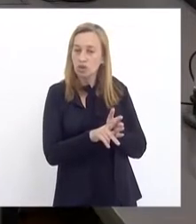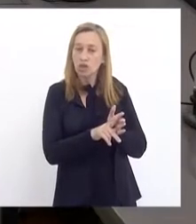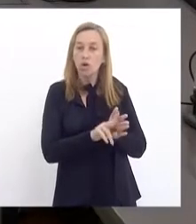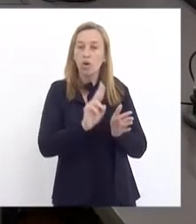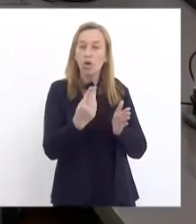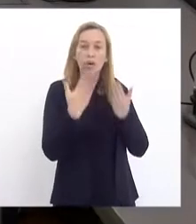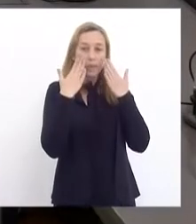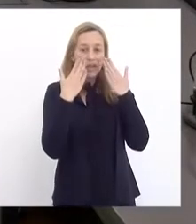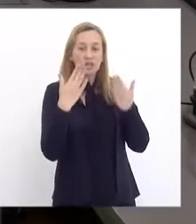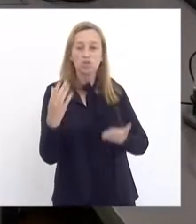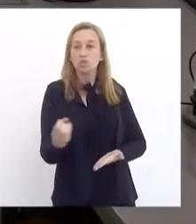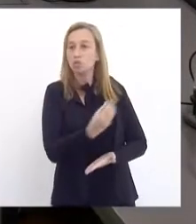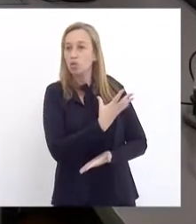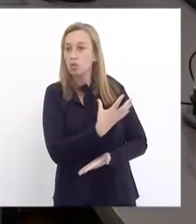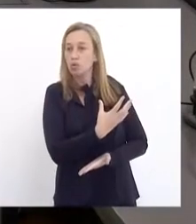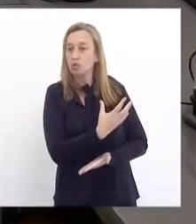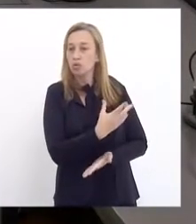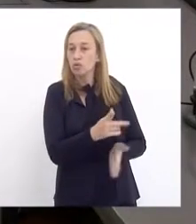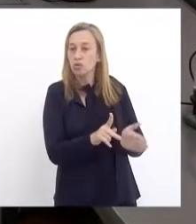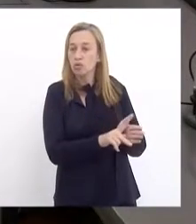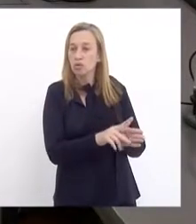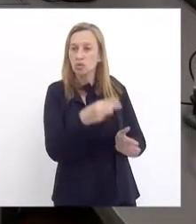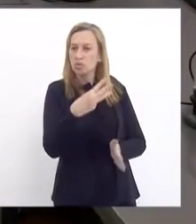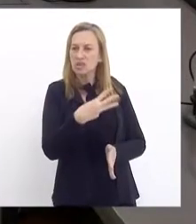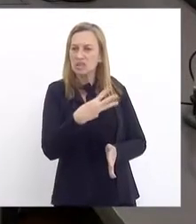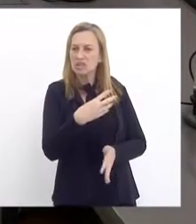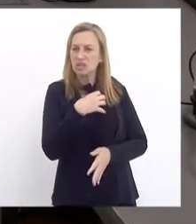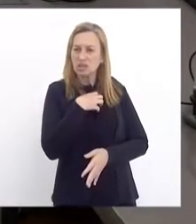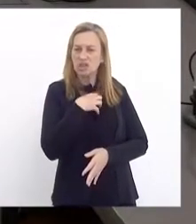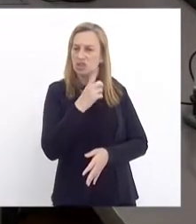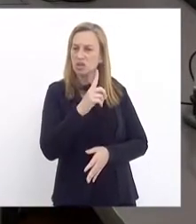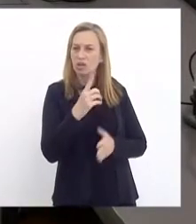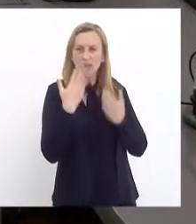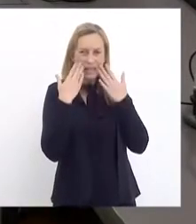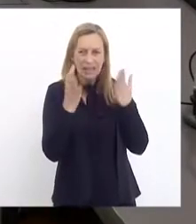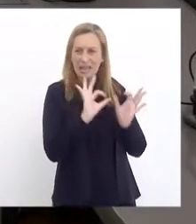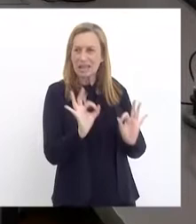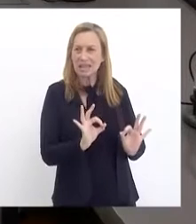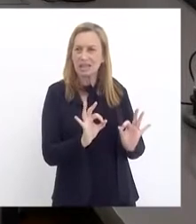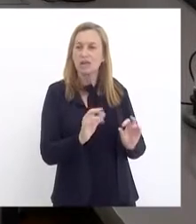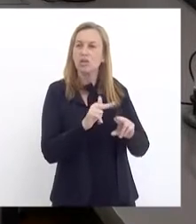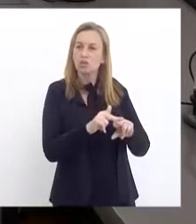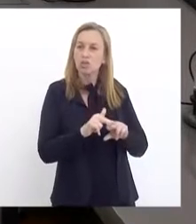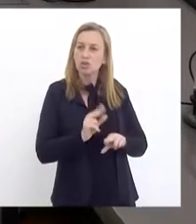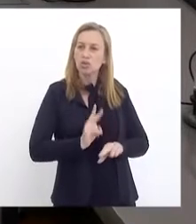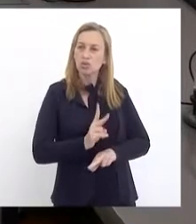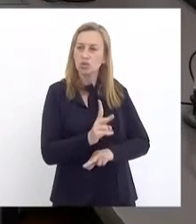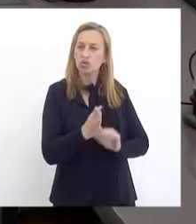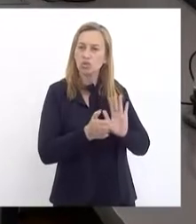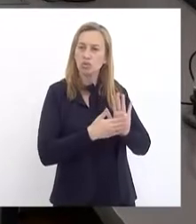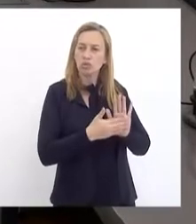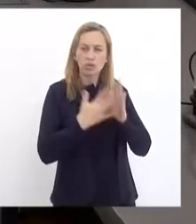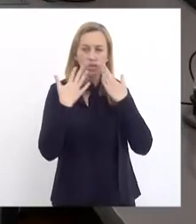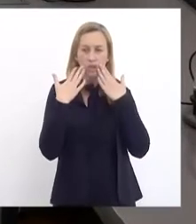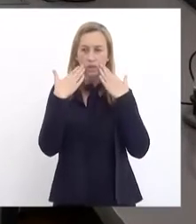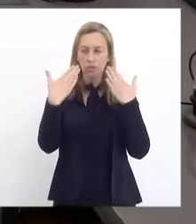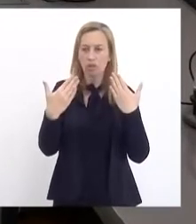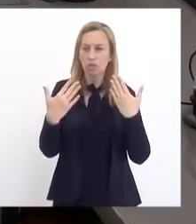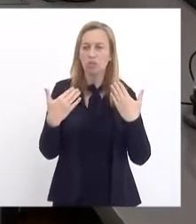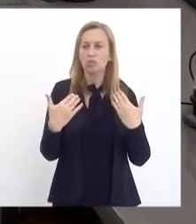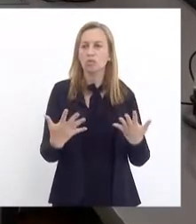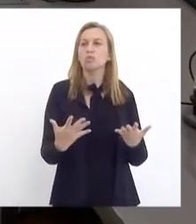novo... Não foi uma terceira, no sentido de não apresentar nada, por isso eu mantive a proposta da audiência pública, por óbvio.